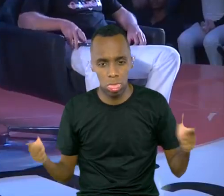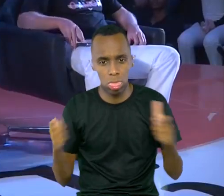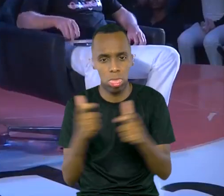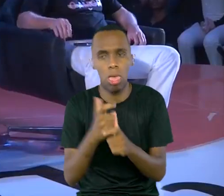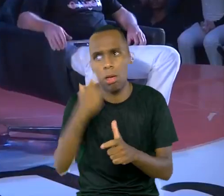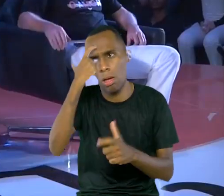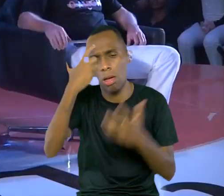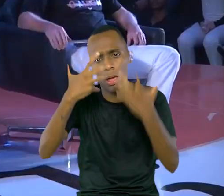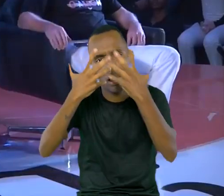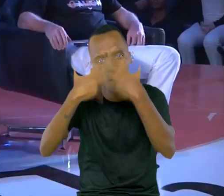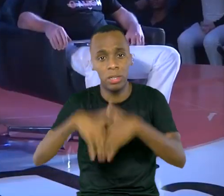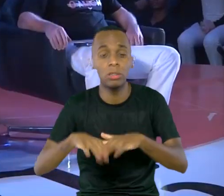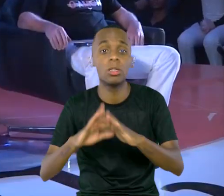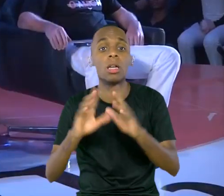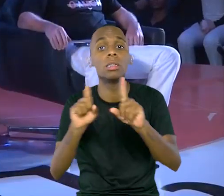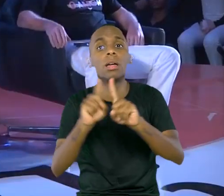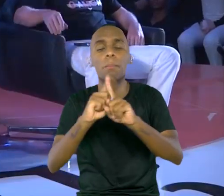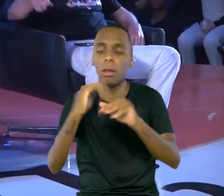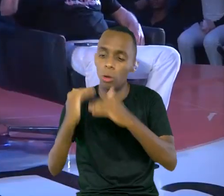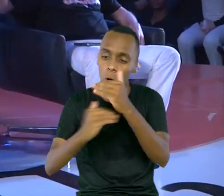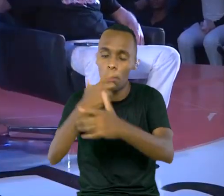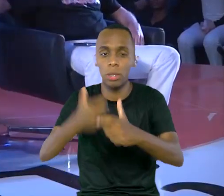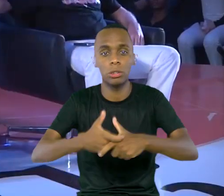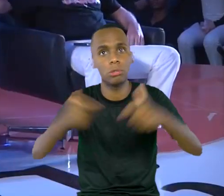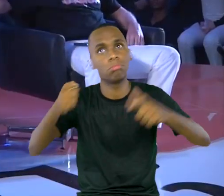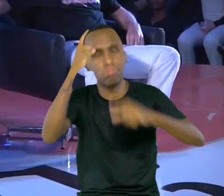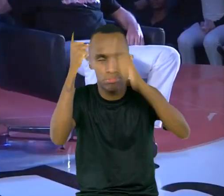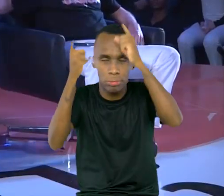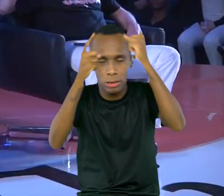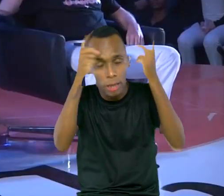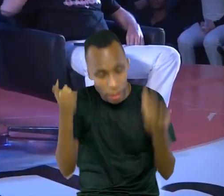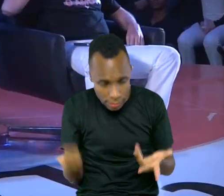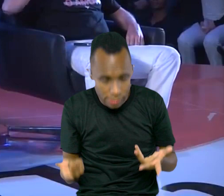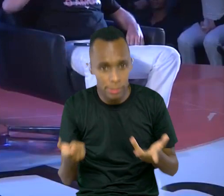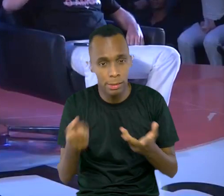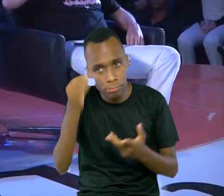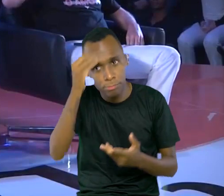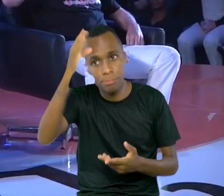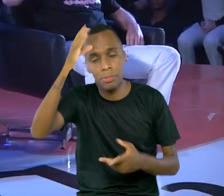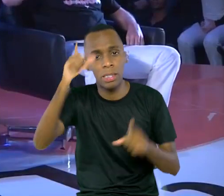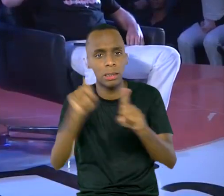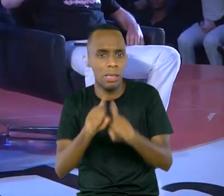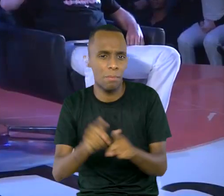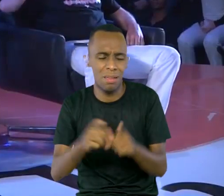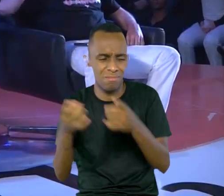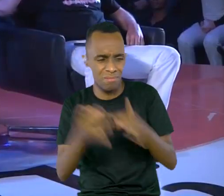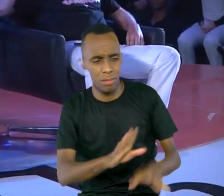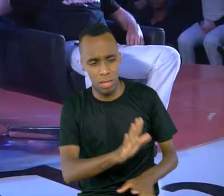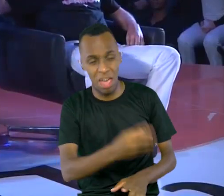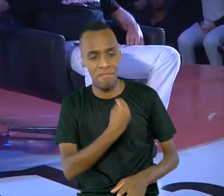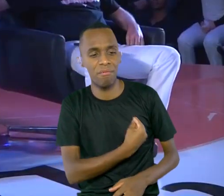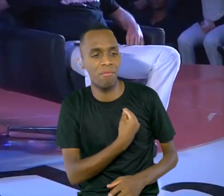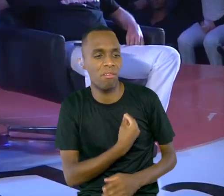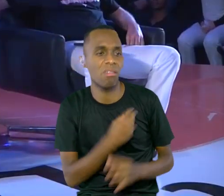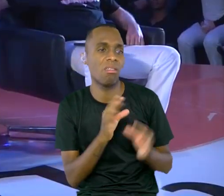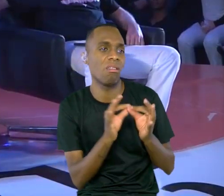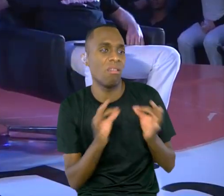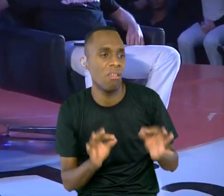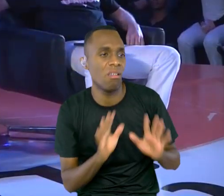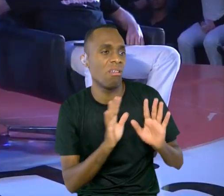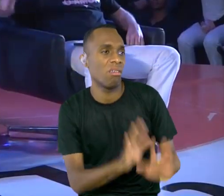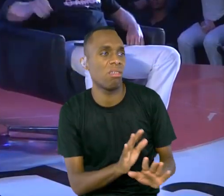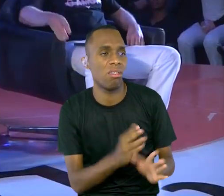o apequenamento da reflexão, aumentar o repertório de ideias, deixar de ter uma vida